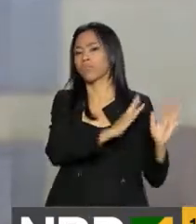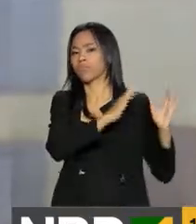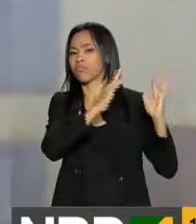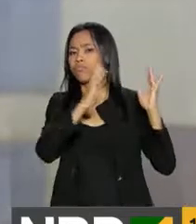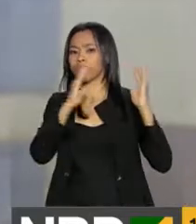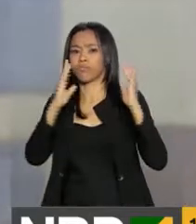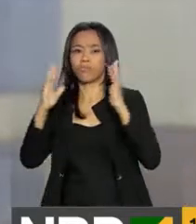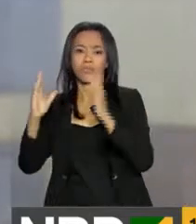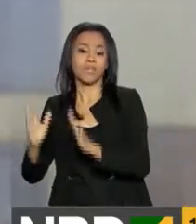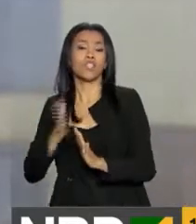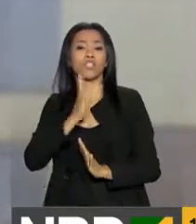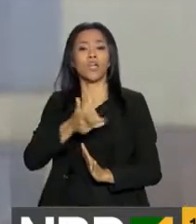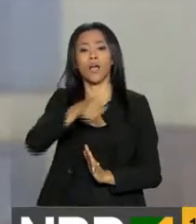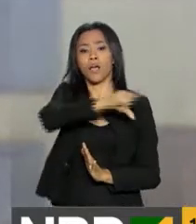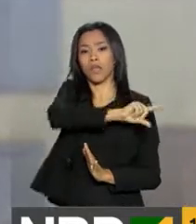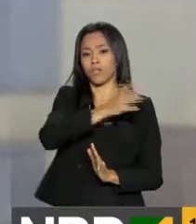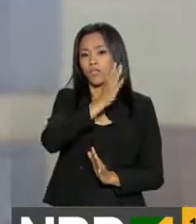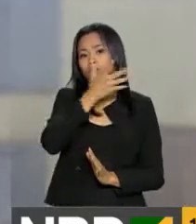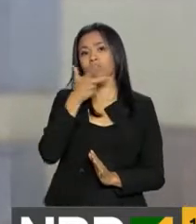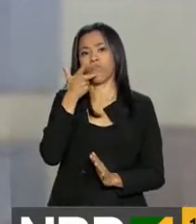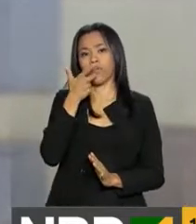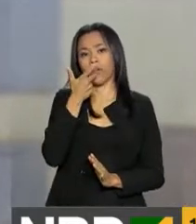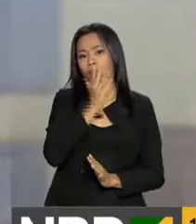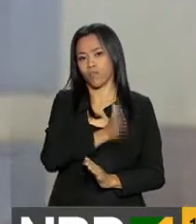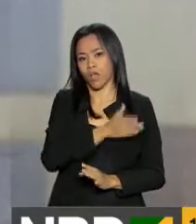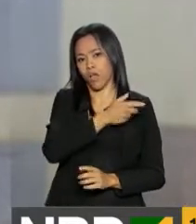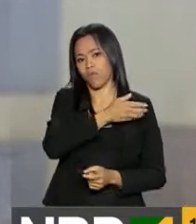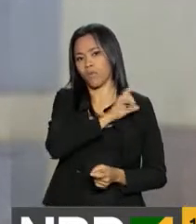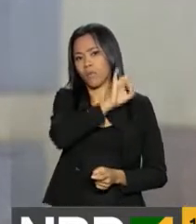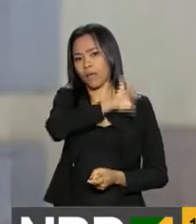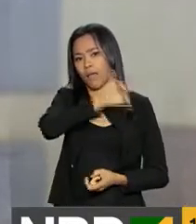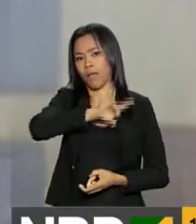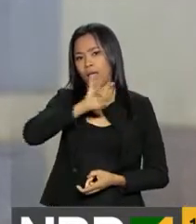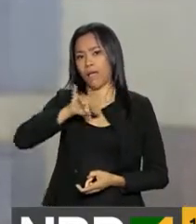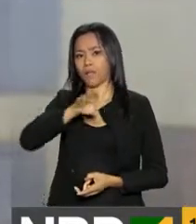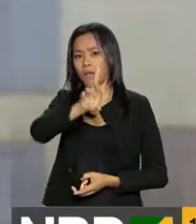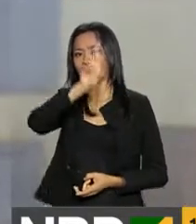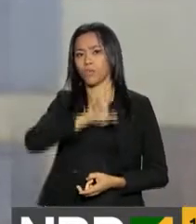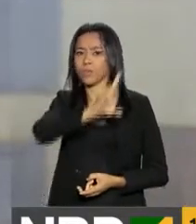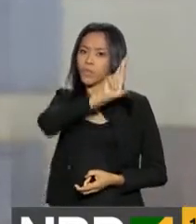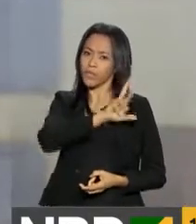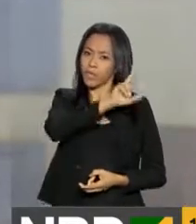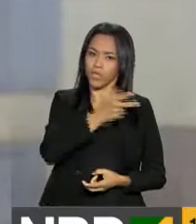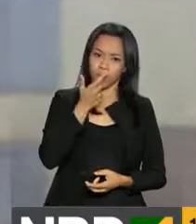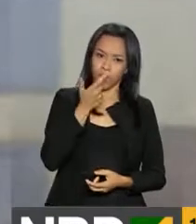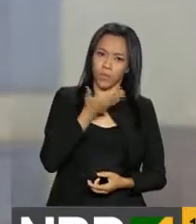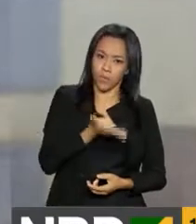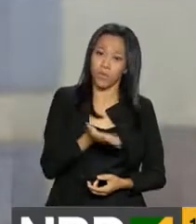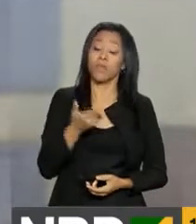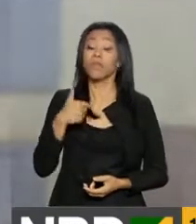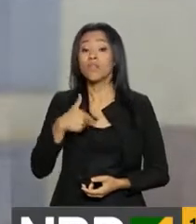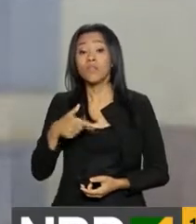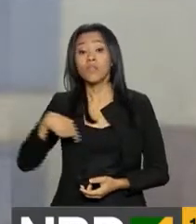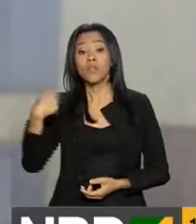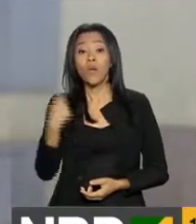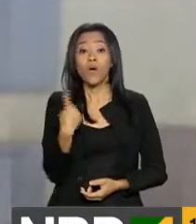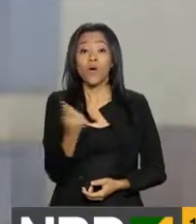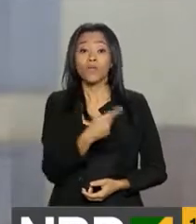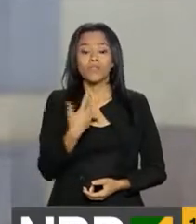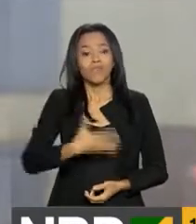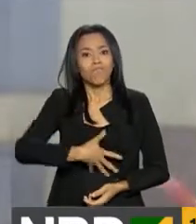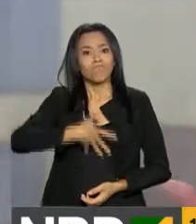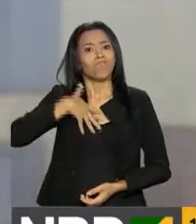foi dito por todas as autoridades aqui presentes e que engrandecem o nosso país, porque é uma